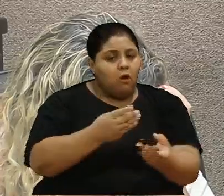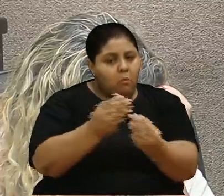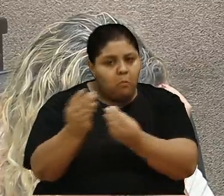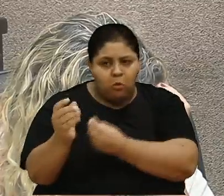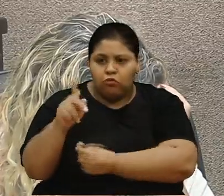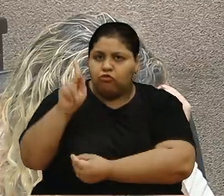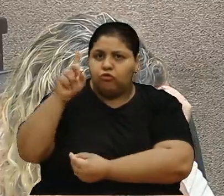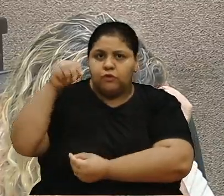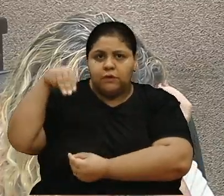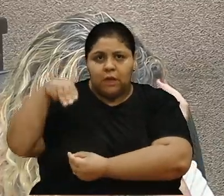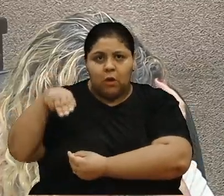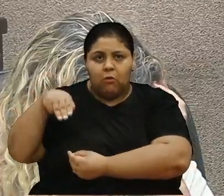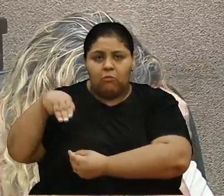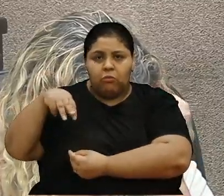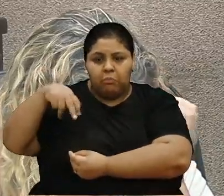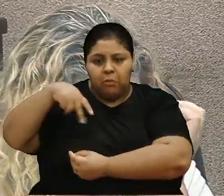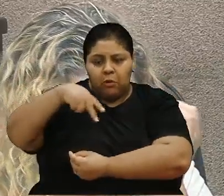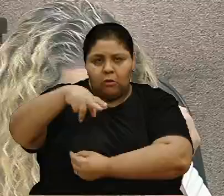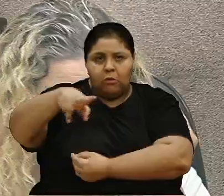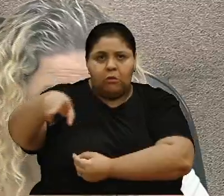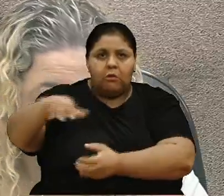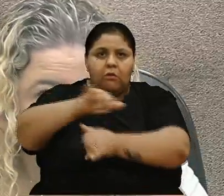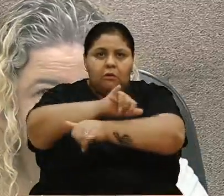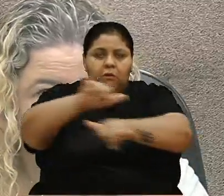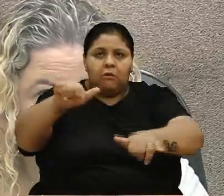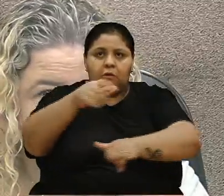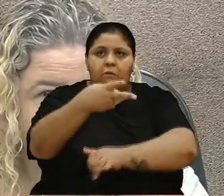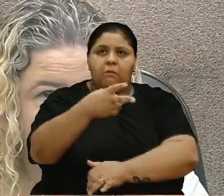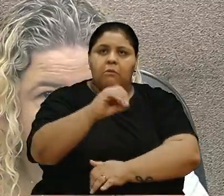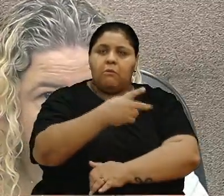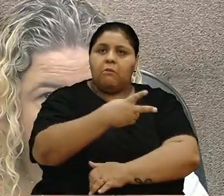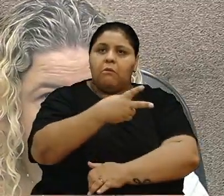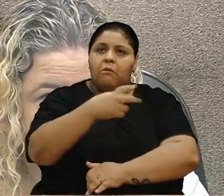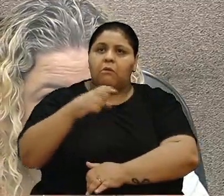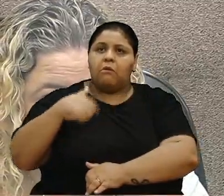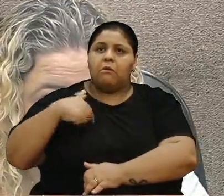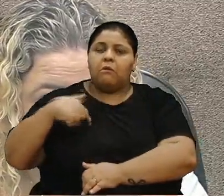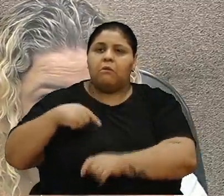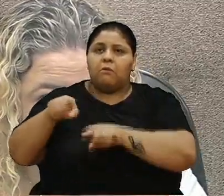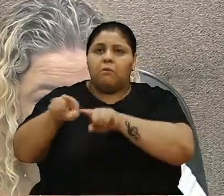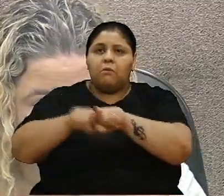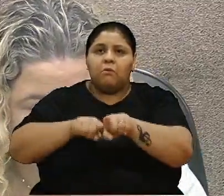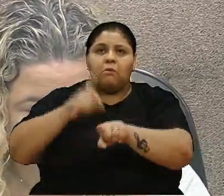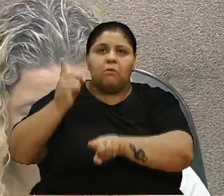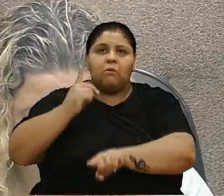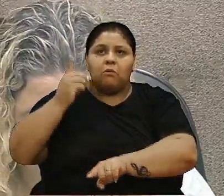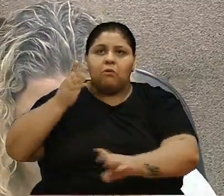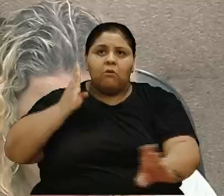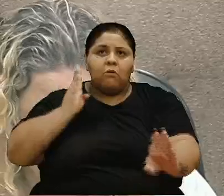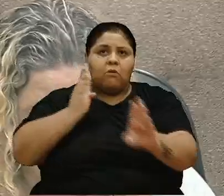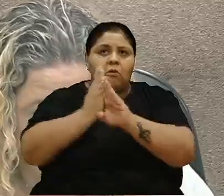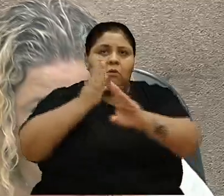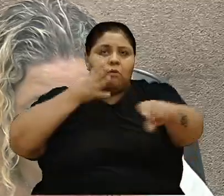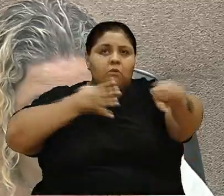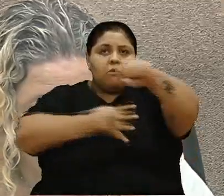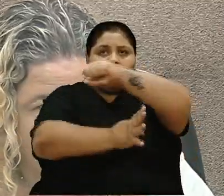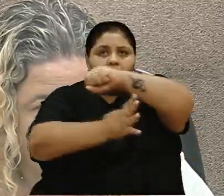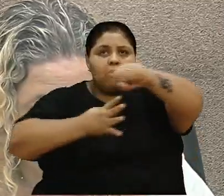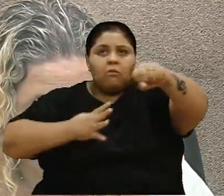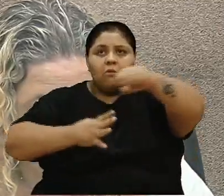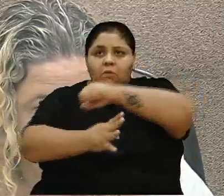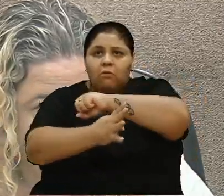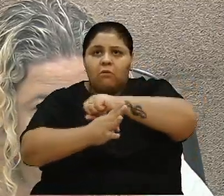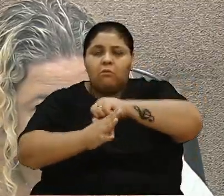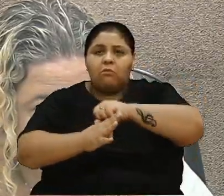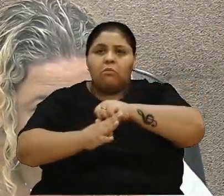quilômetros. Na campanha de 2022, cujo eu concorri a deputado. Não encontrei cancela de pedágio espalhadas